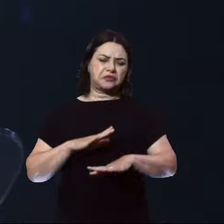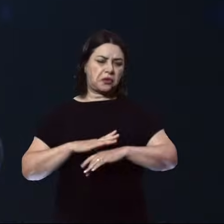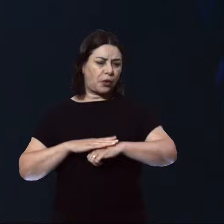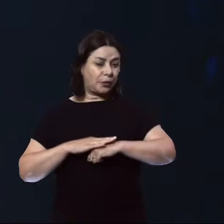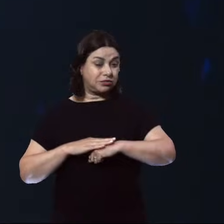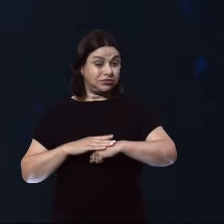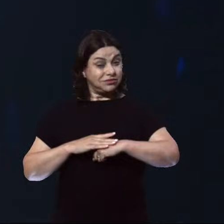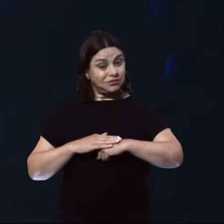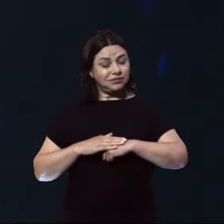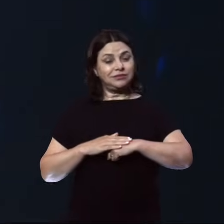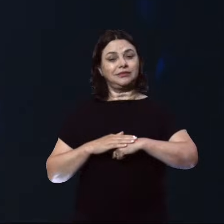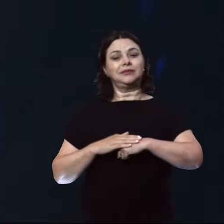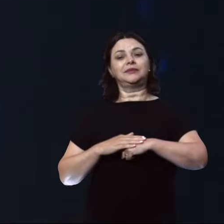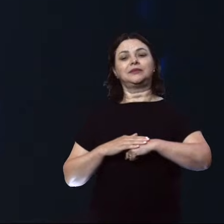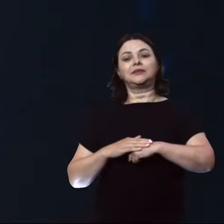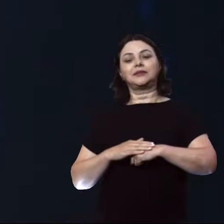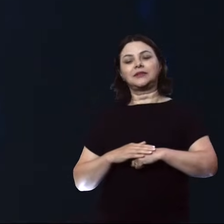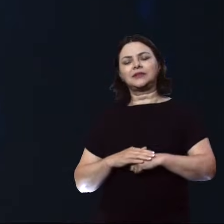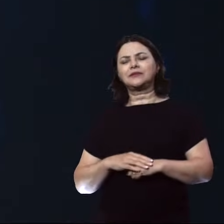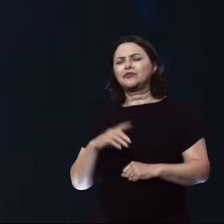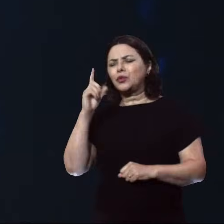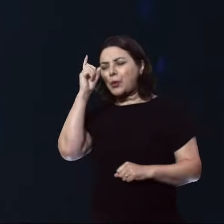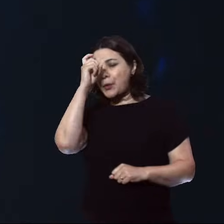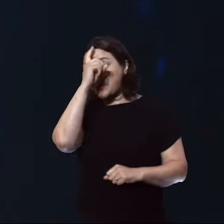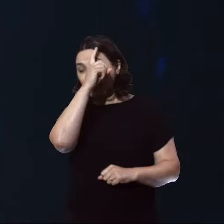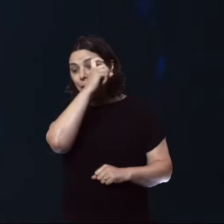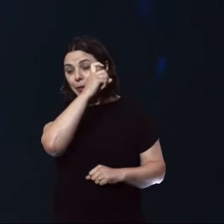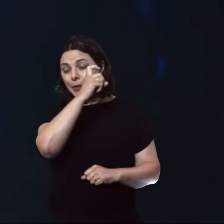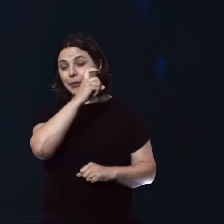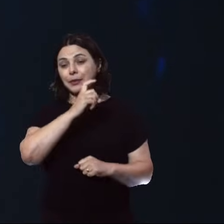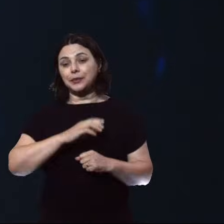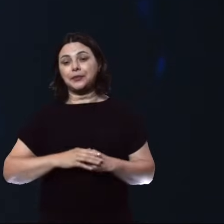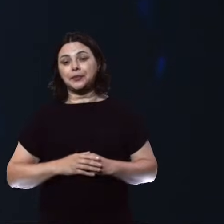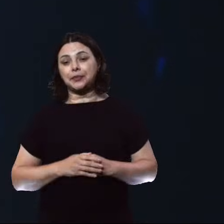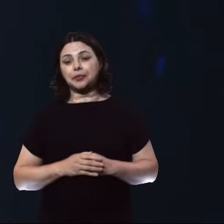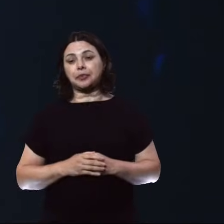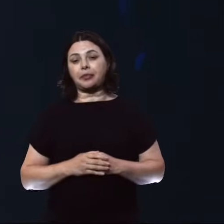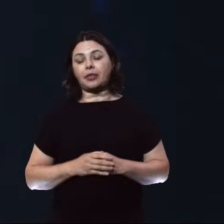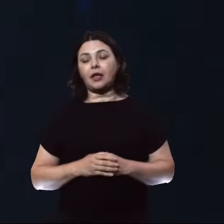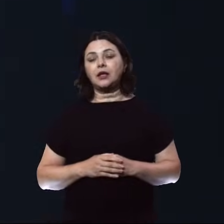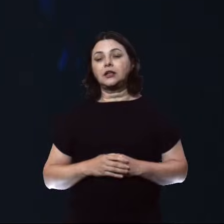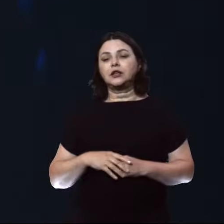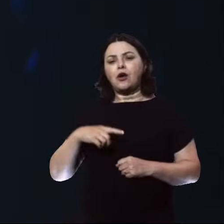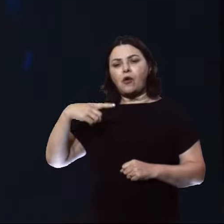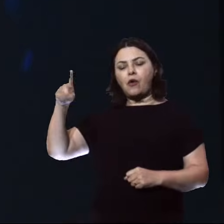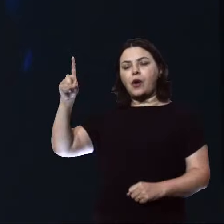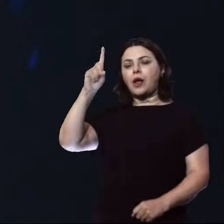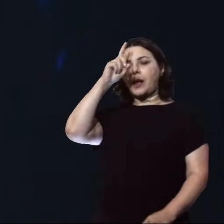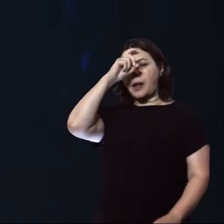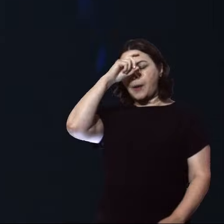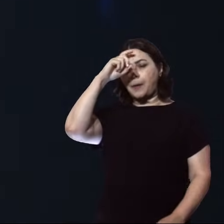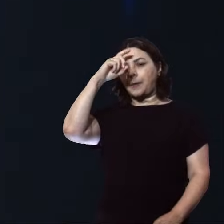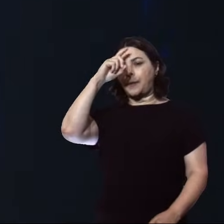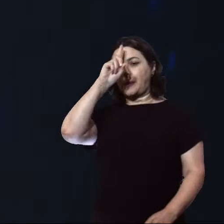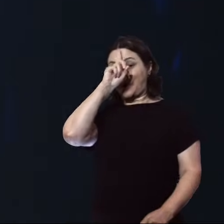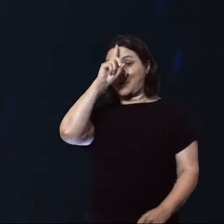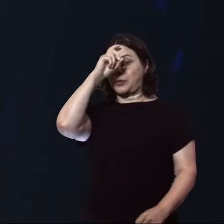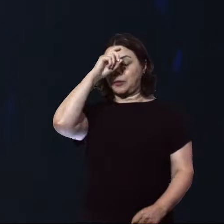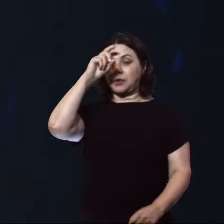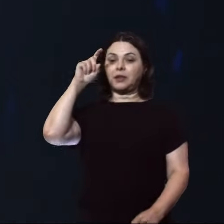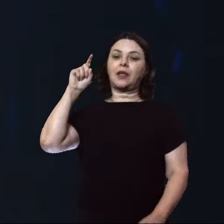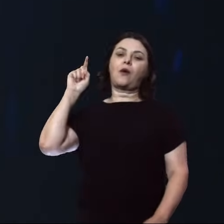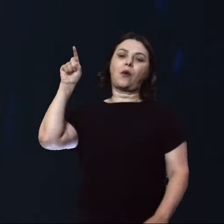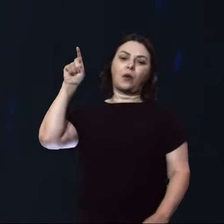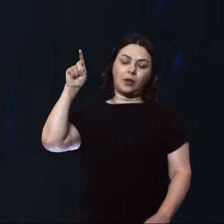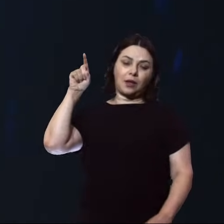mal. Começou a ter dificuldades. E foi para o hospital na véspera do Natal. Depois voltou